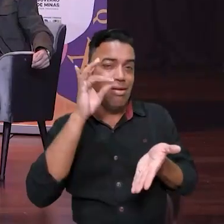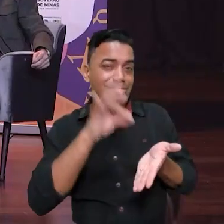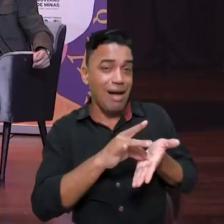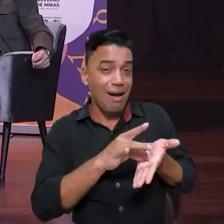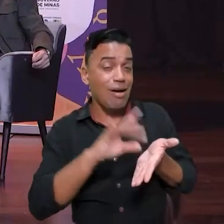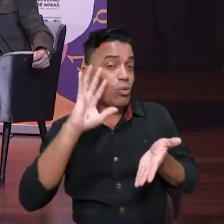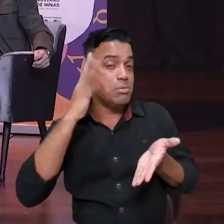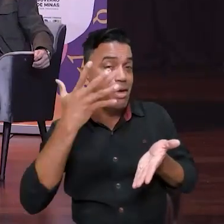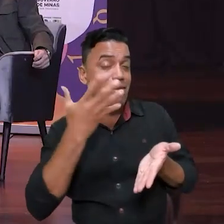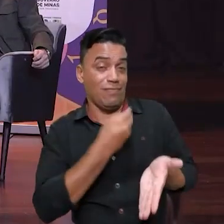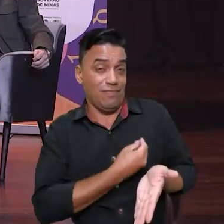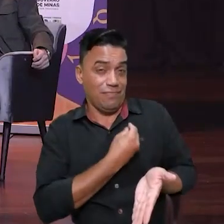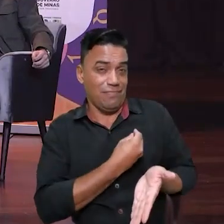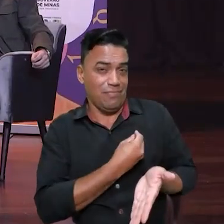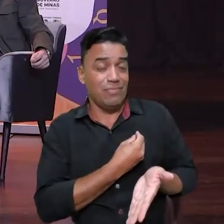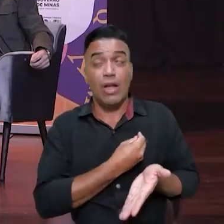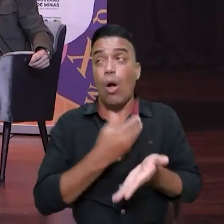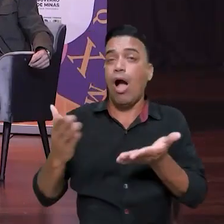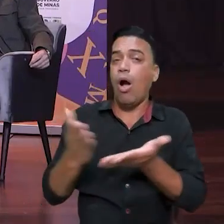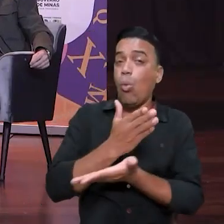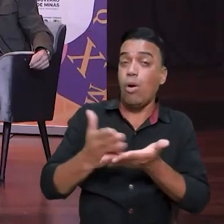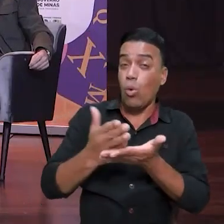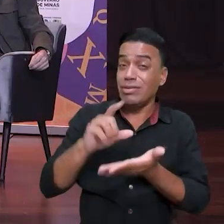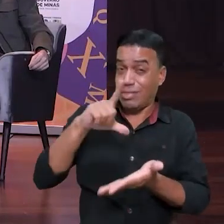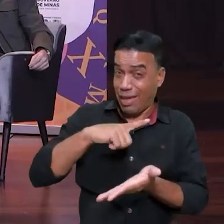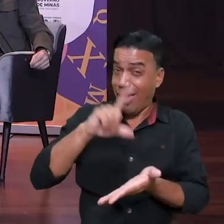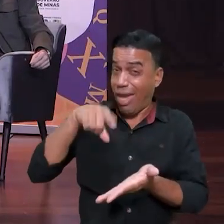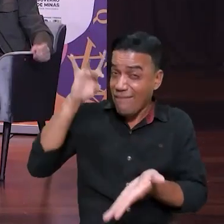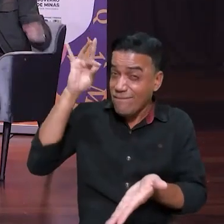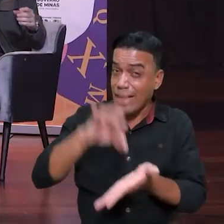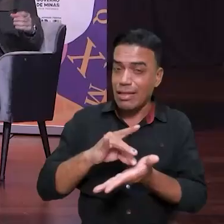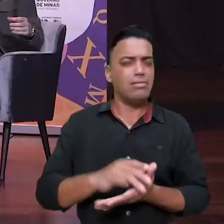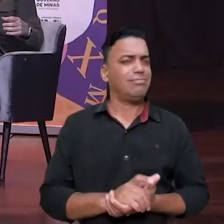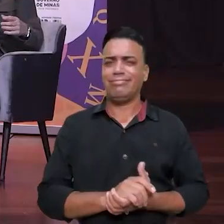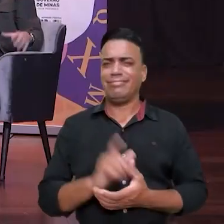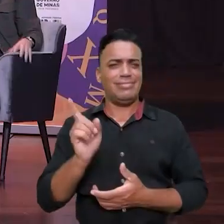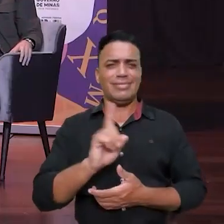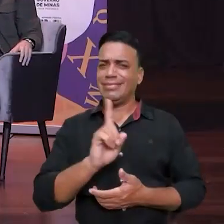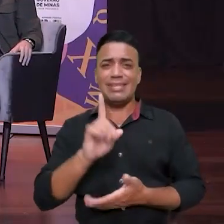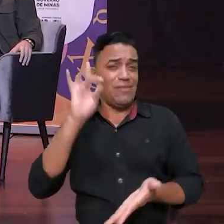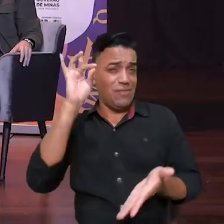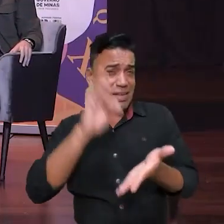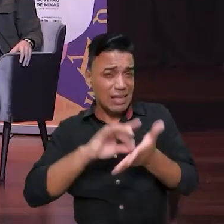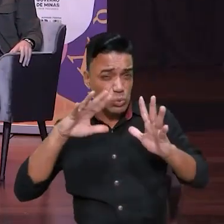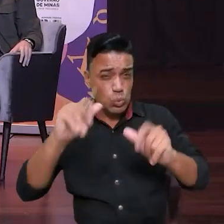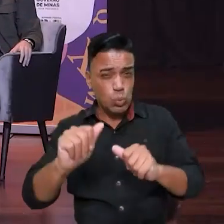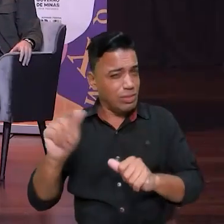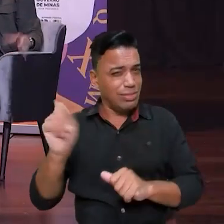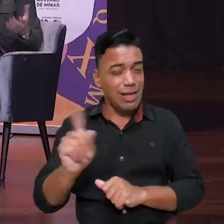no jornal? Ou tem alguma coisa que é tudo verdade? Não é tudo verdade, assim, especialmente